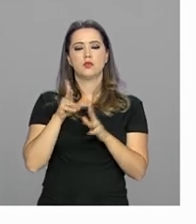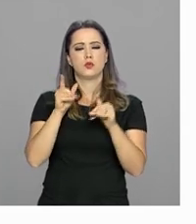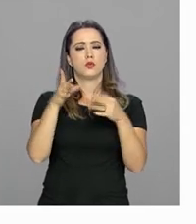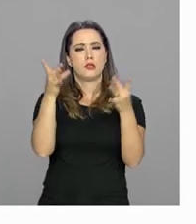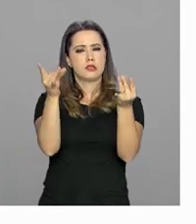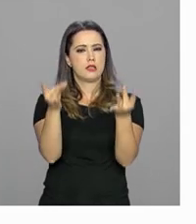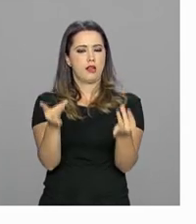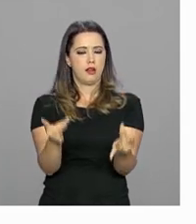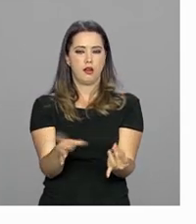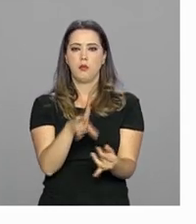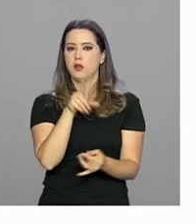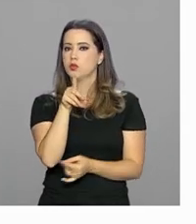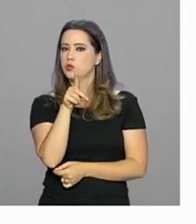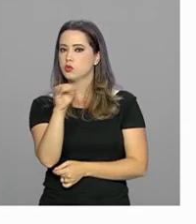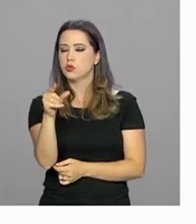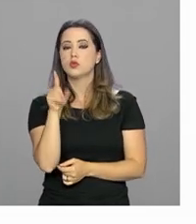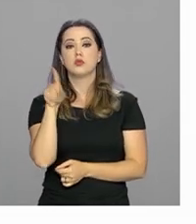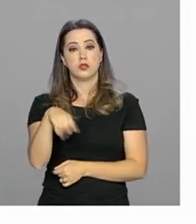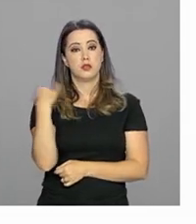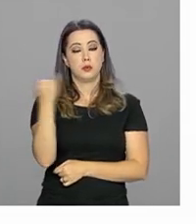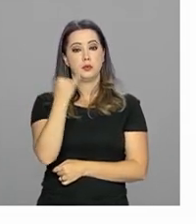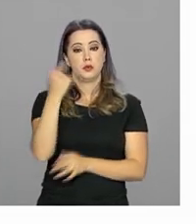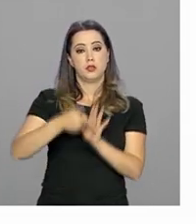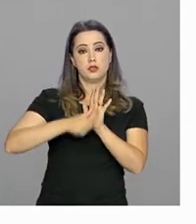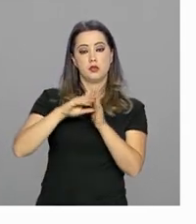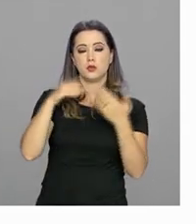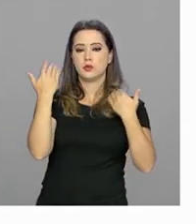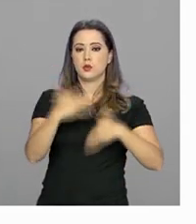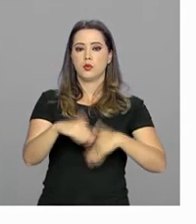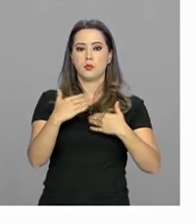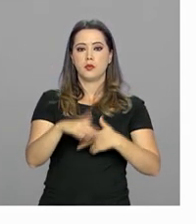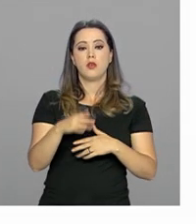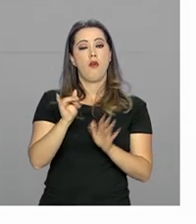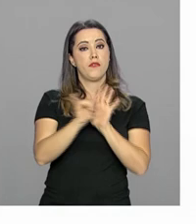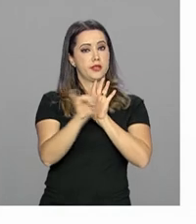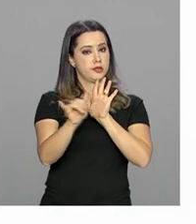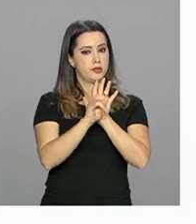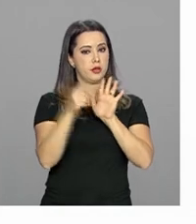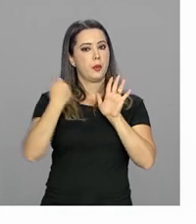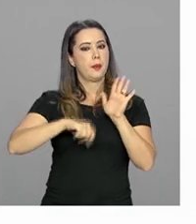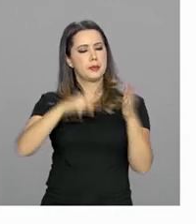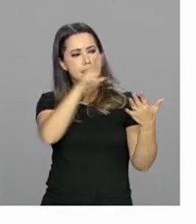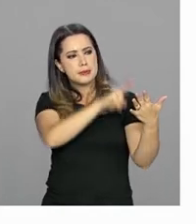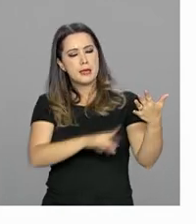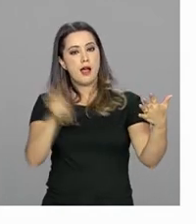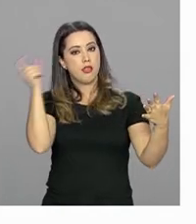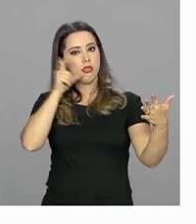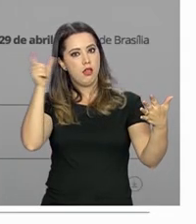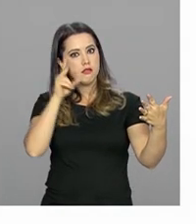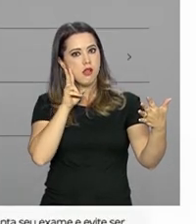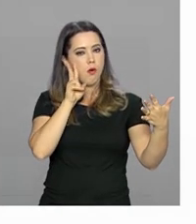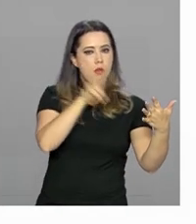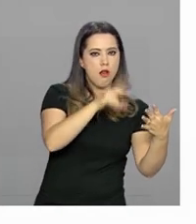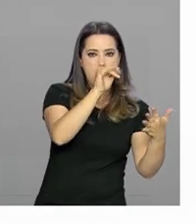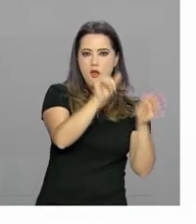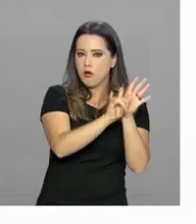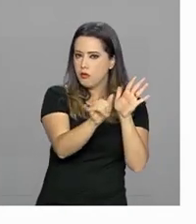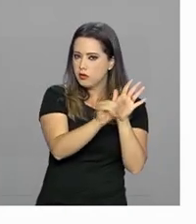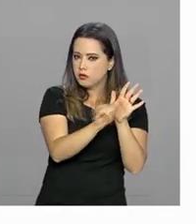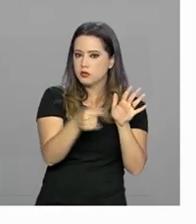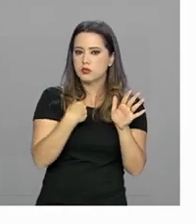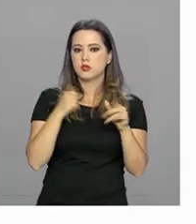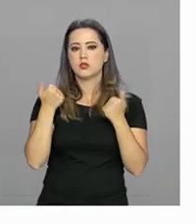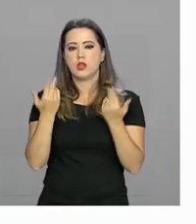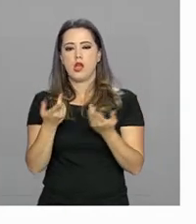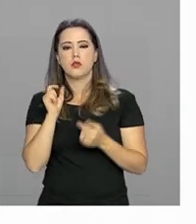além de tudo o que é importante antes da prova como o edital que precisa ser lido com atenção e as matrizes de